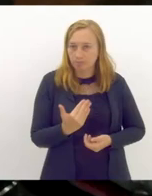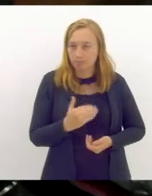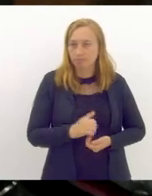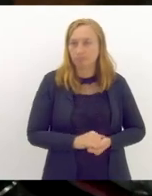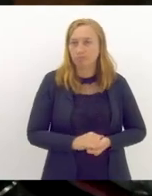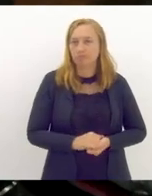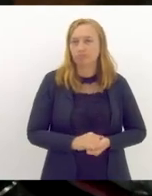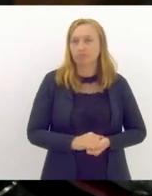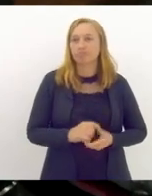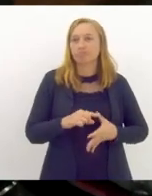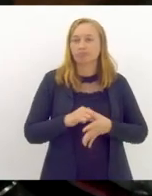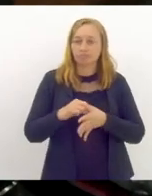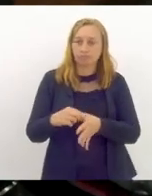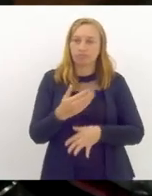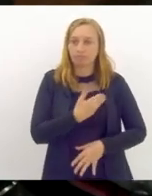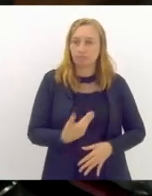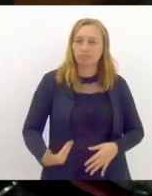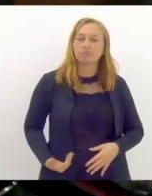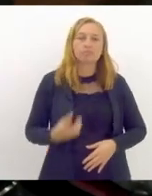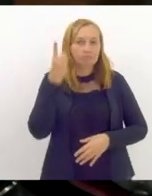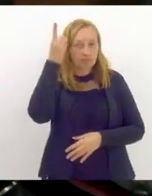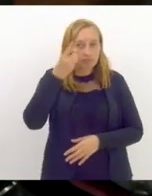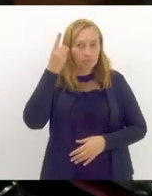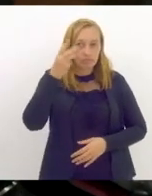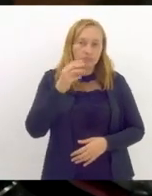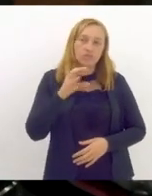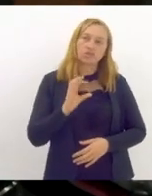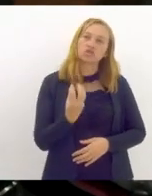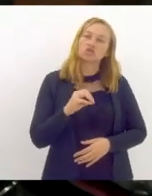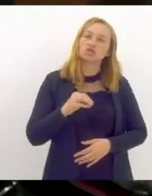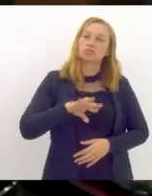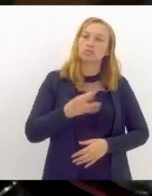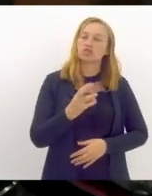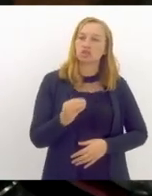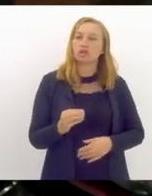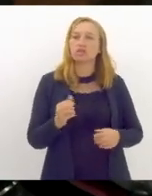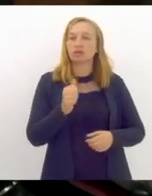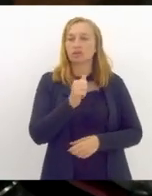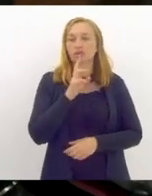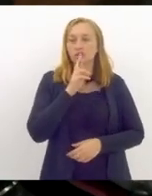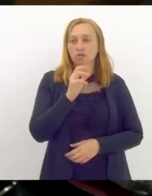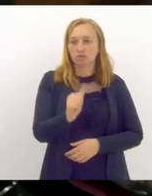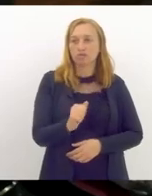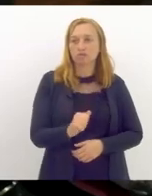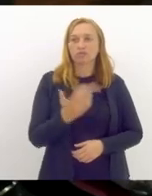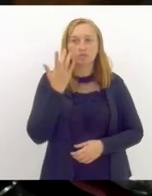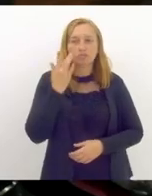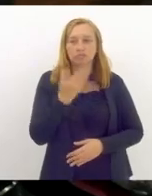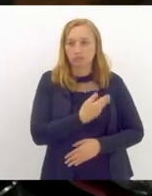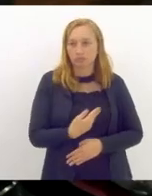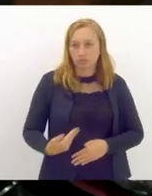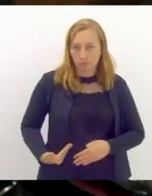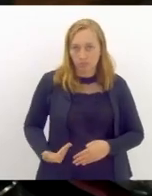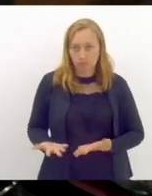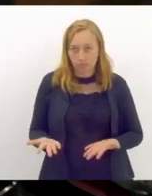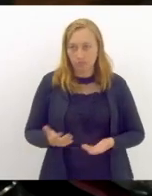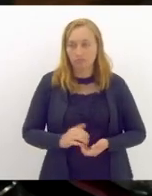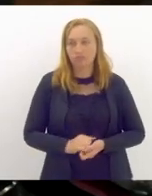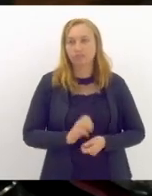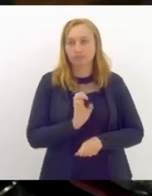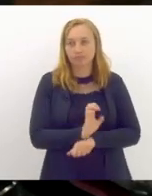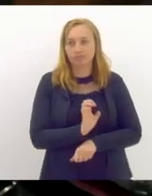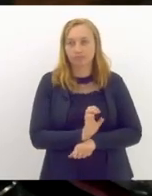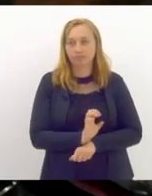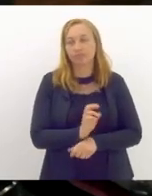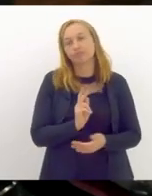ao líder do governo Deputado Chico Machado meu amigo deputado Rodrigo Amorim né enfim eu acho que o governo o governo estadual